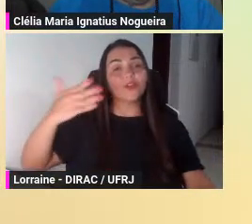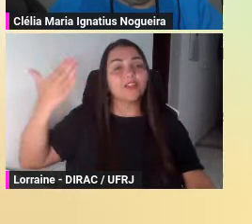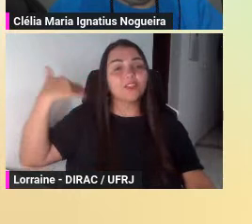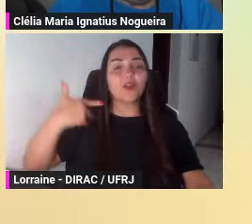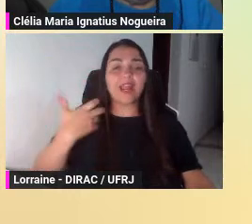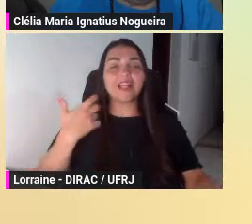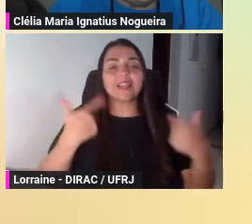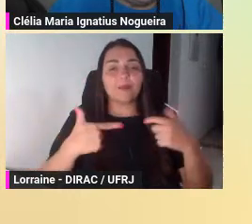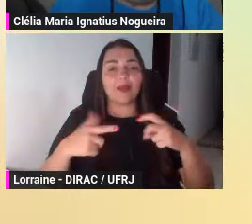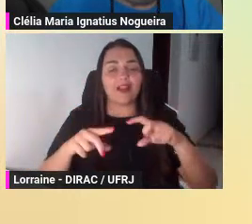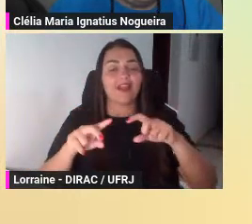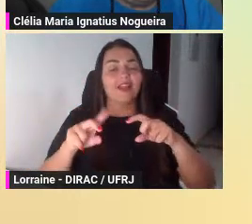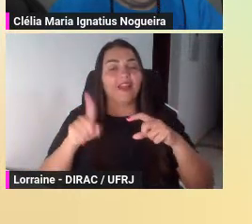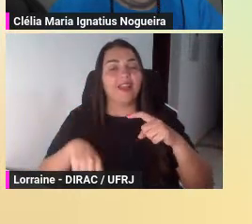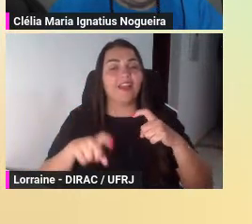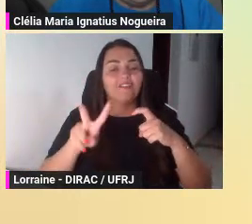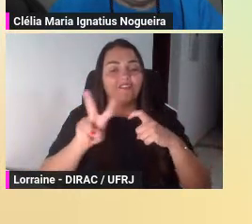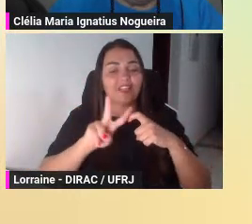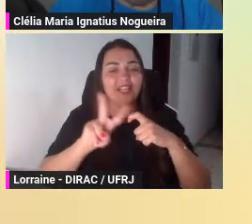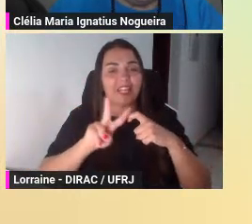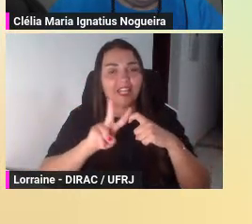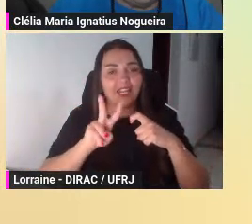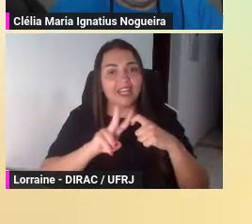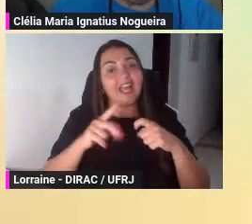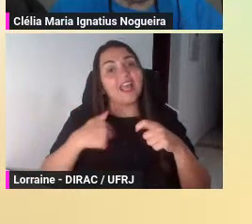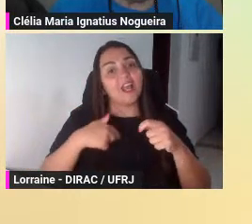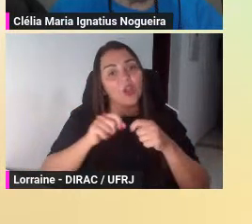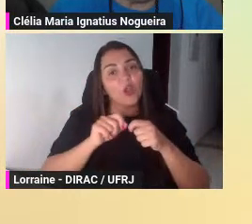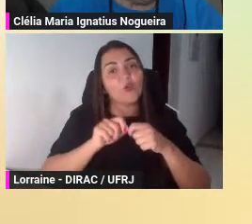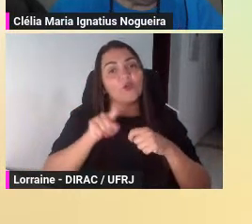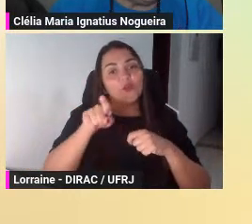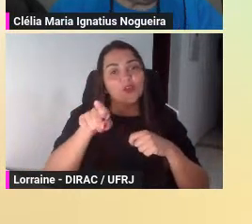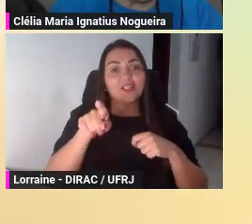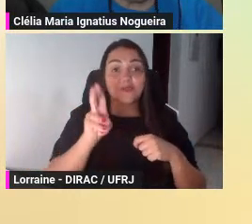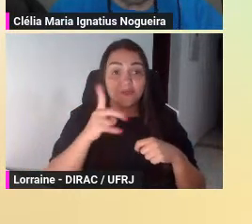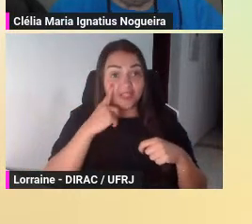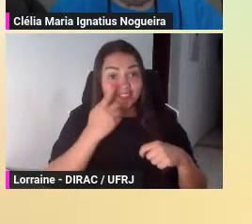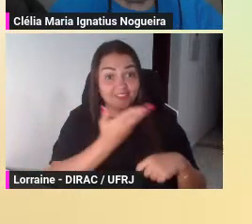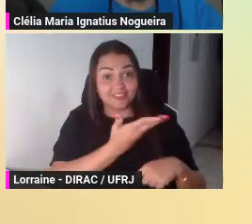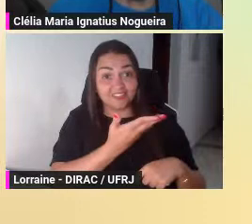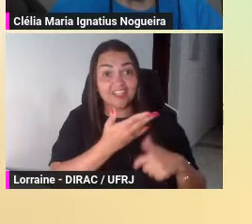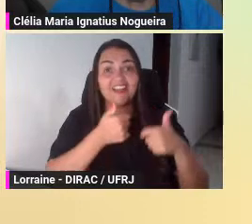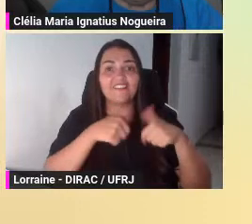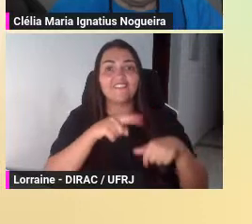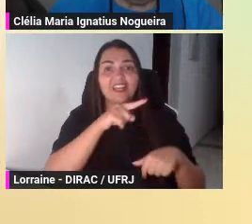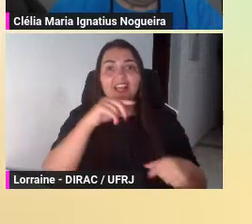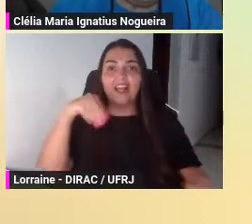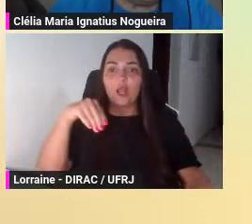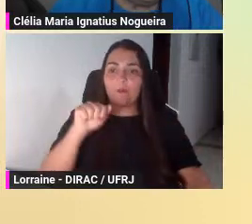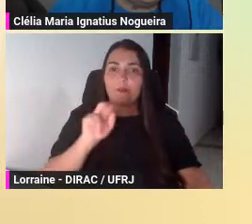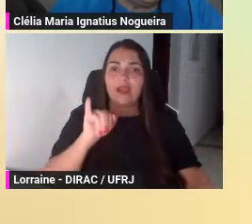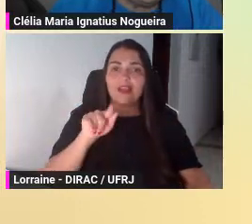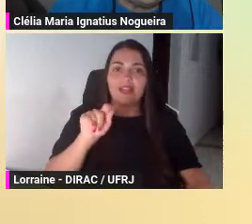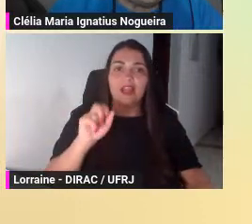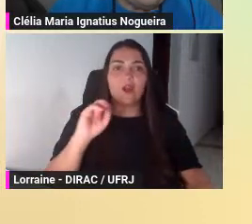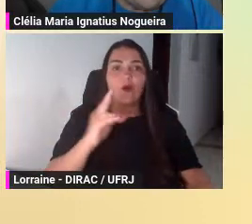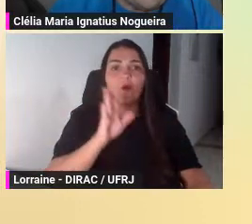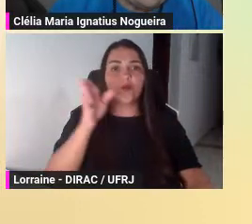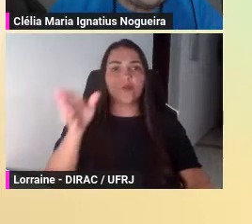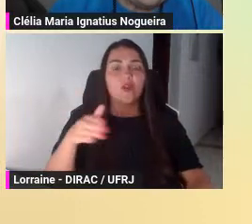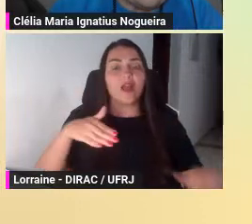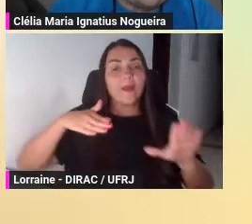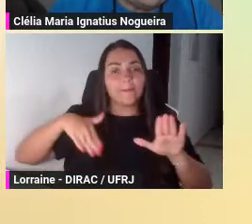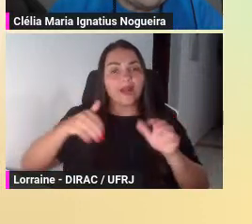eu realizo com esse povinho aí, que acompanha a gente, fica em Maringá ou vai para a praia junto conosco, que